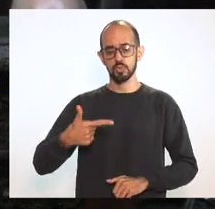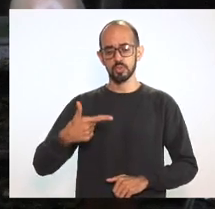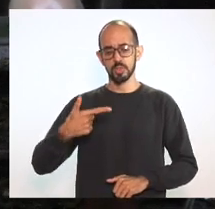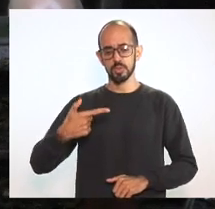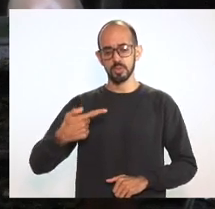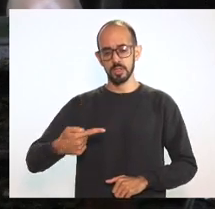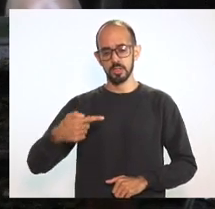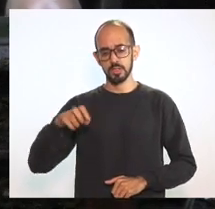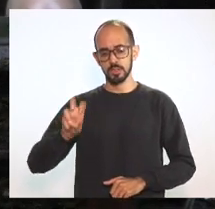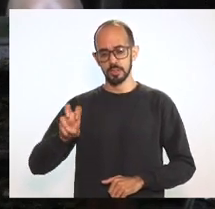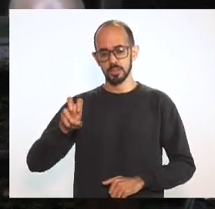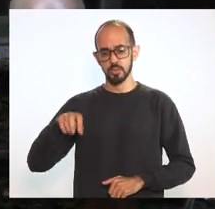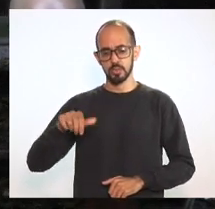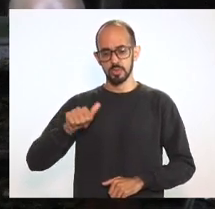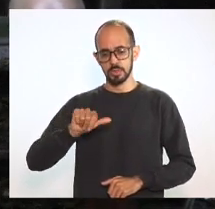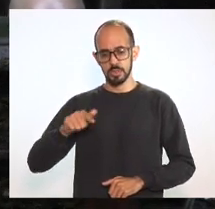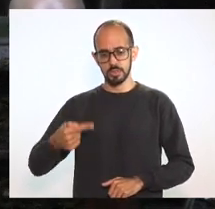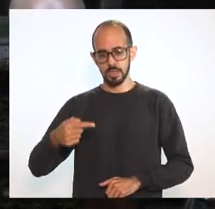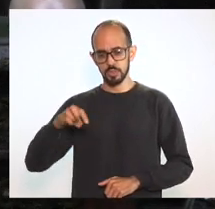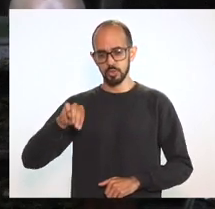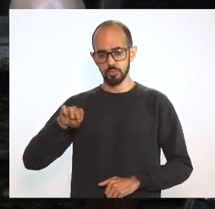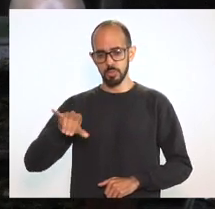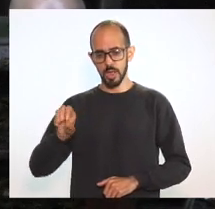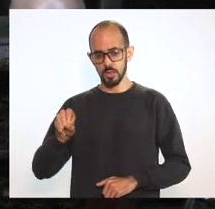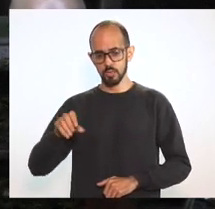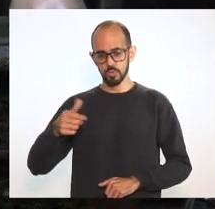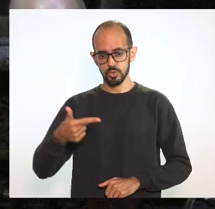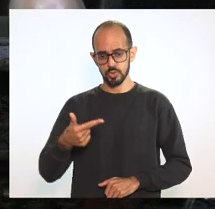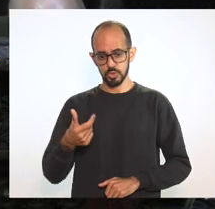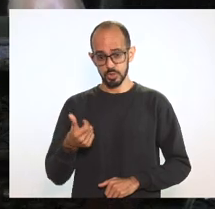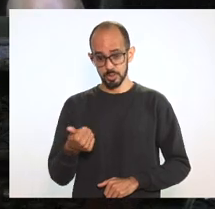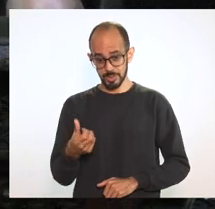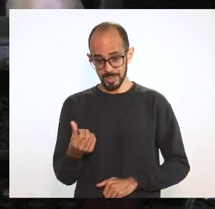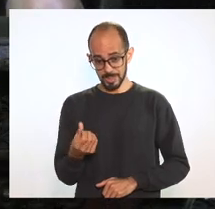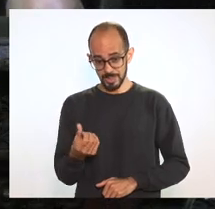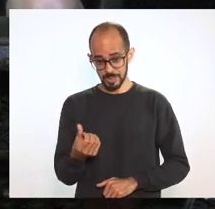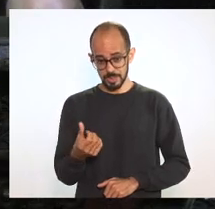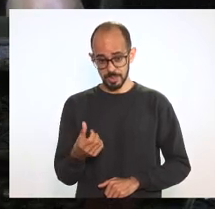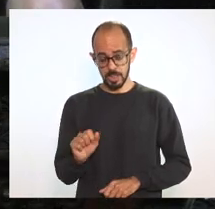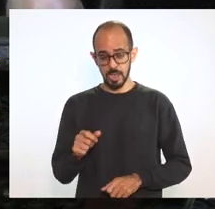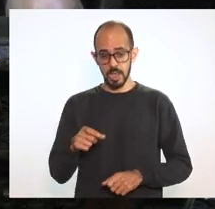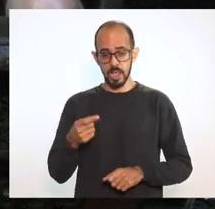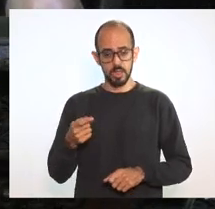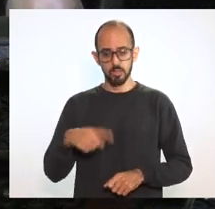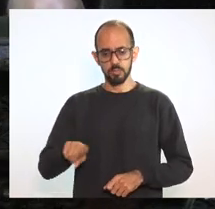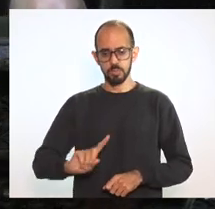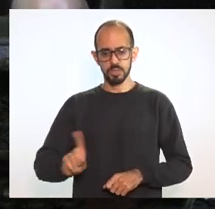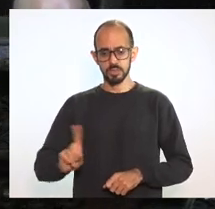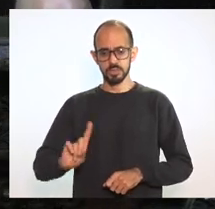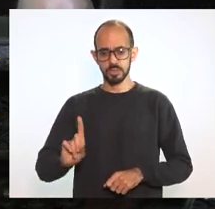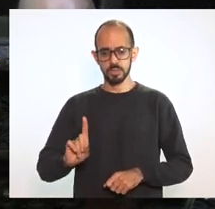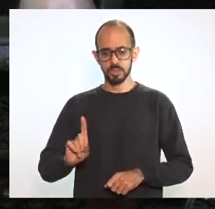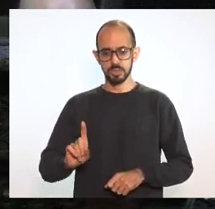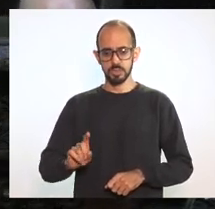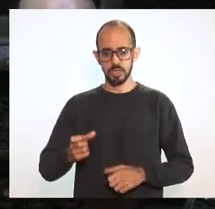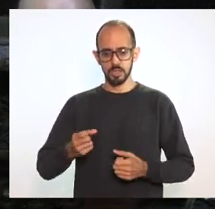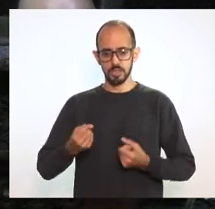7.275, 17 de maio de 16, que torna obrigatória a presença de desfibrilador nos locais que